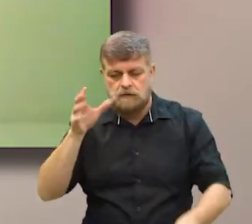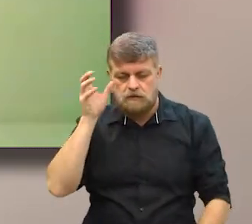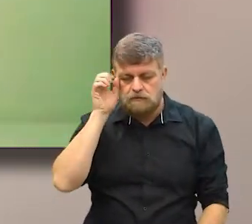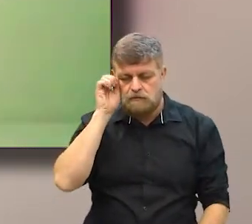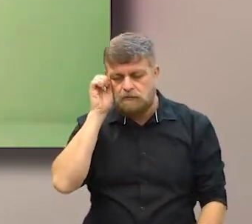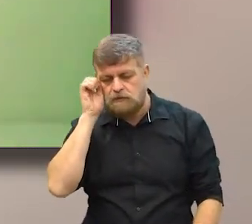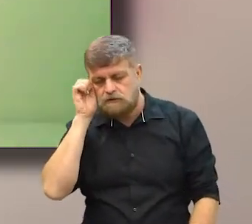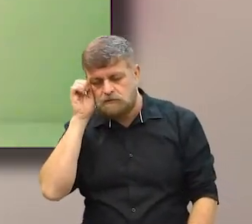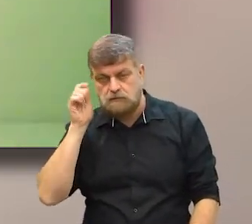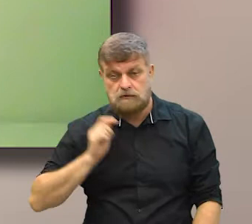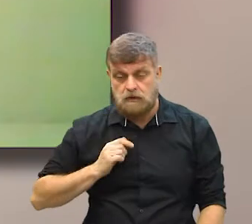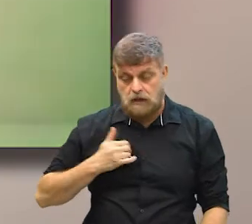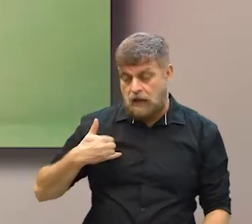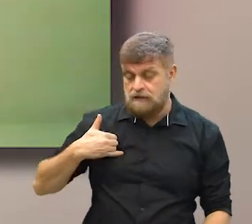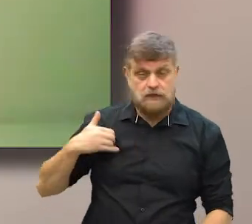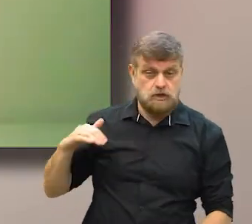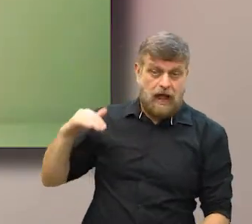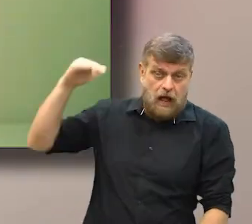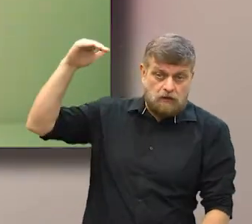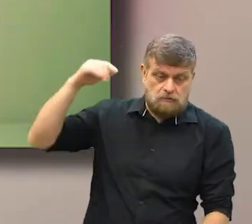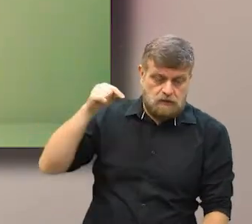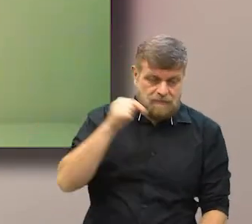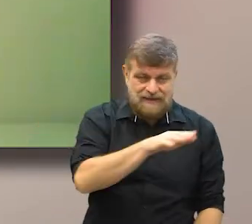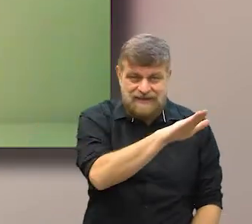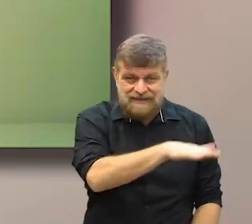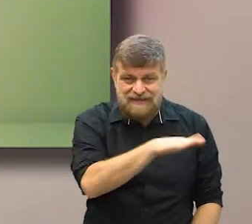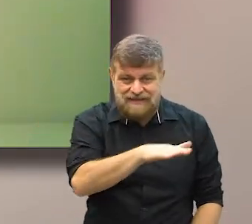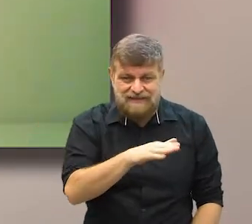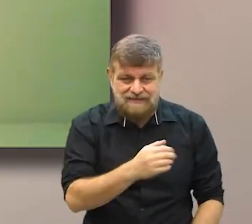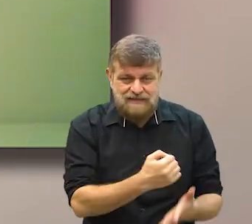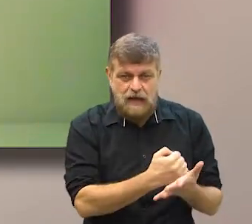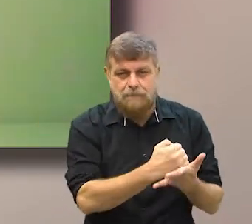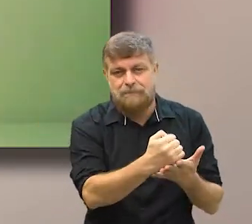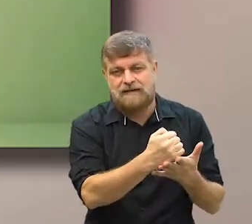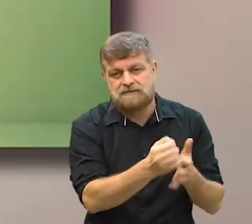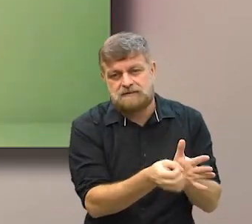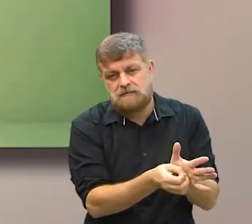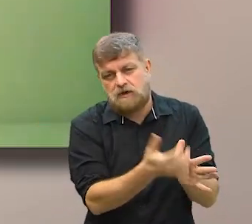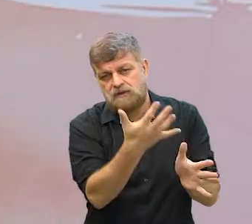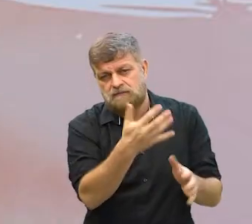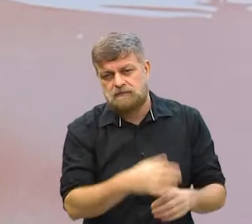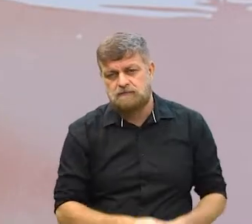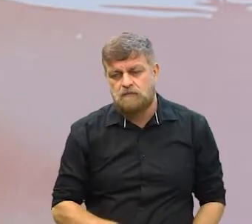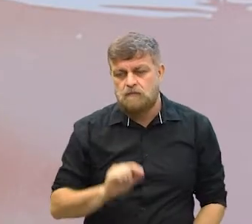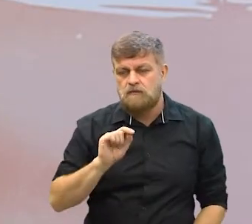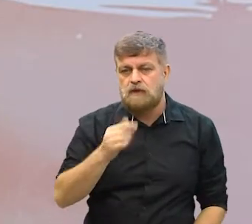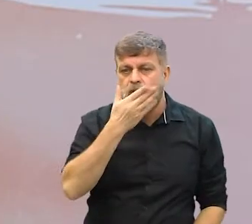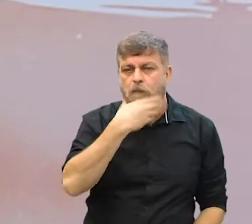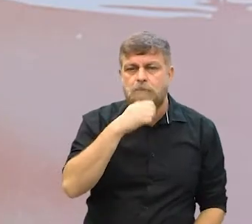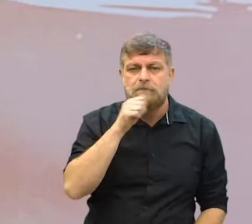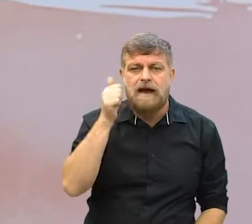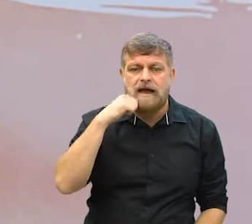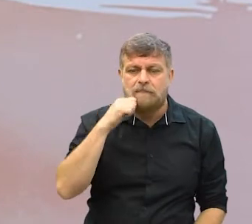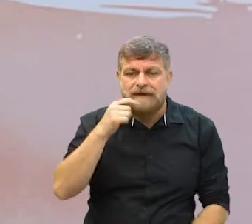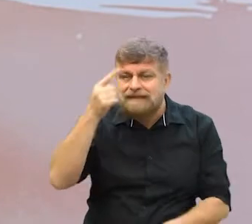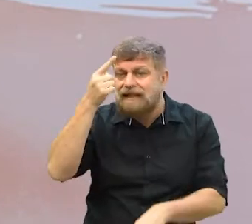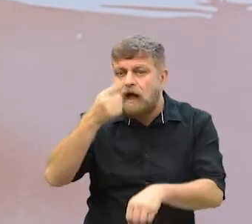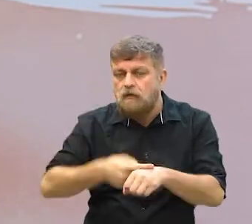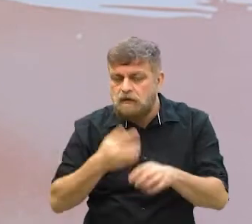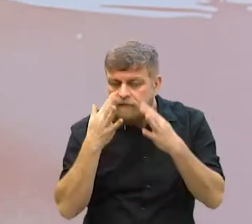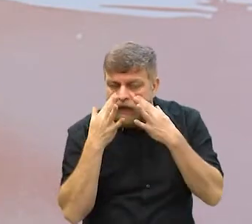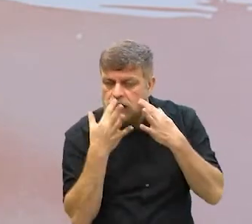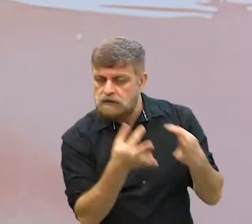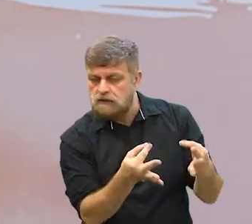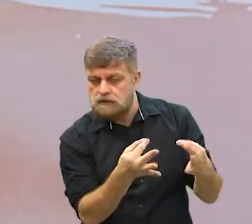adulta. Mas na criança, isso tem um processo muito mais benigno, no mais das vezes. E o que o pai tem que ficar atento